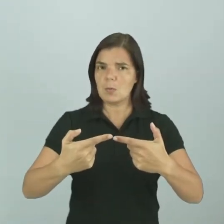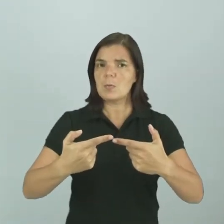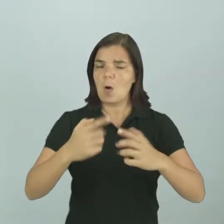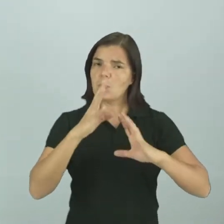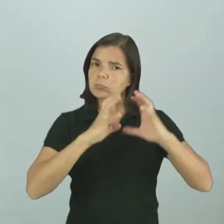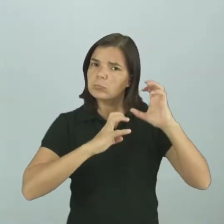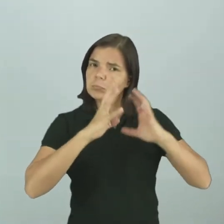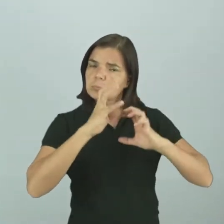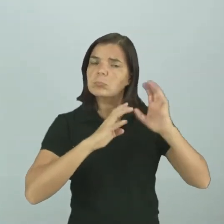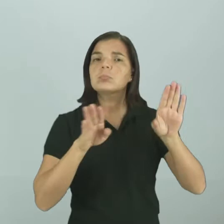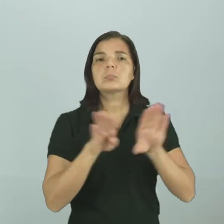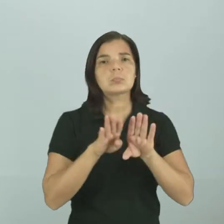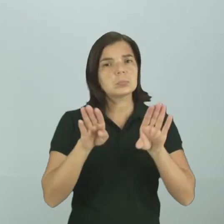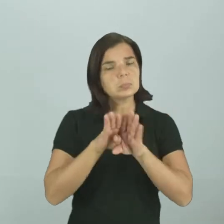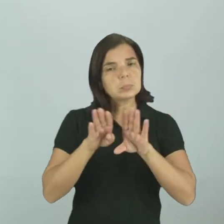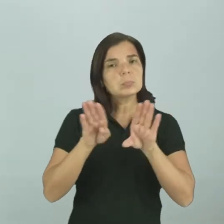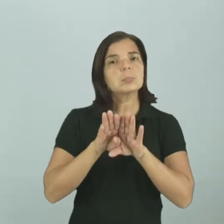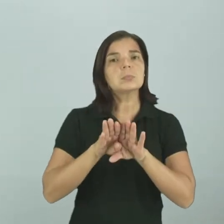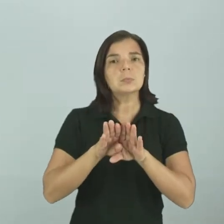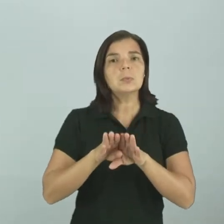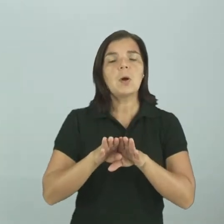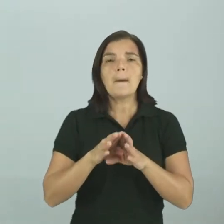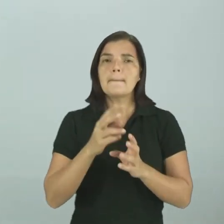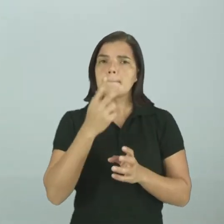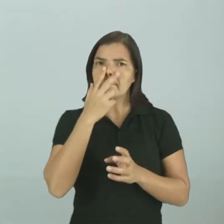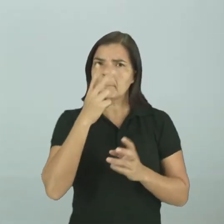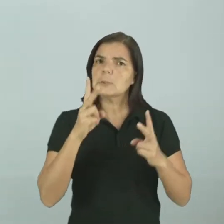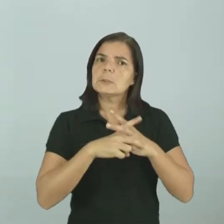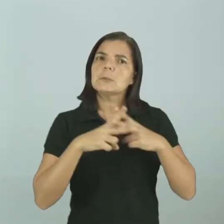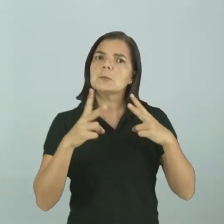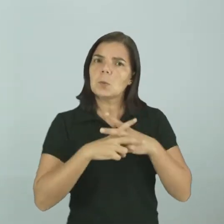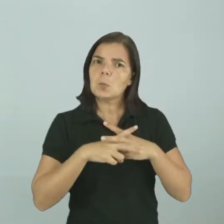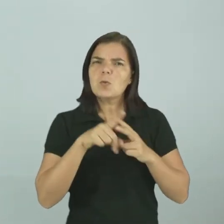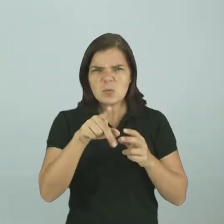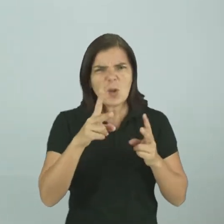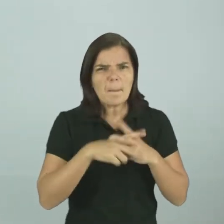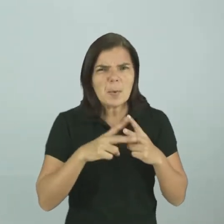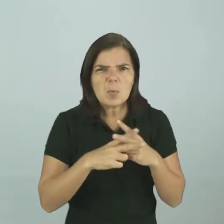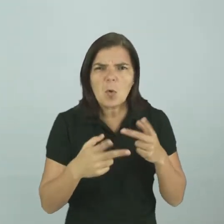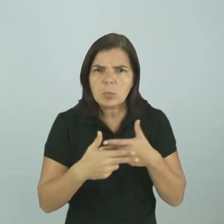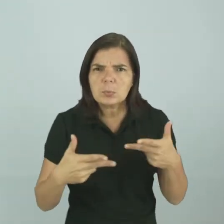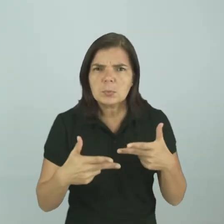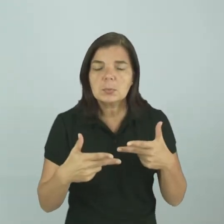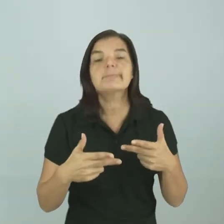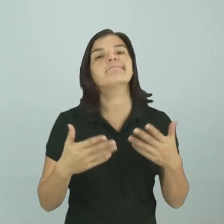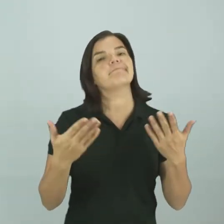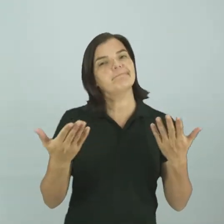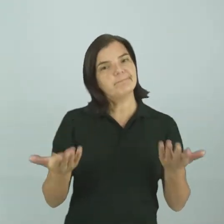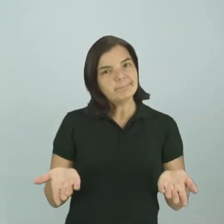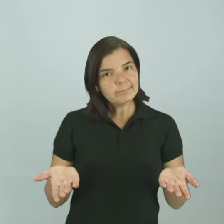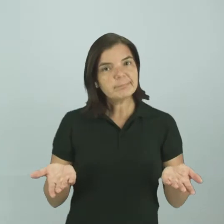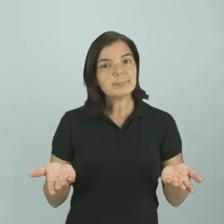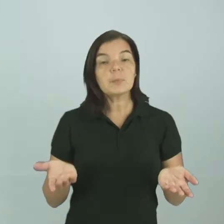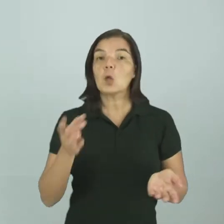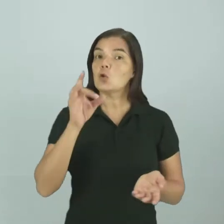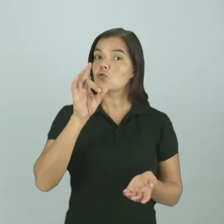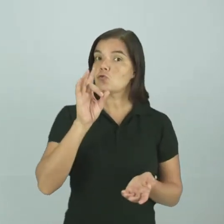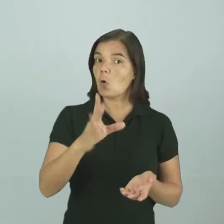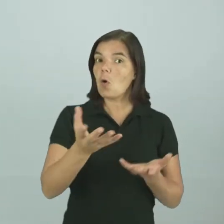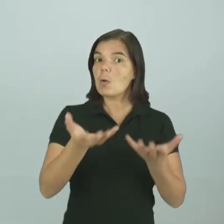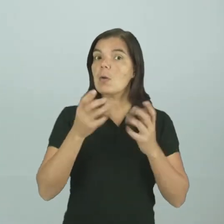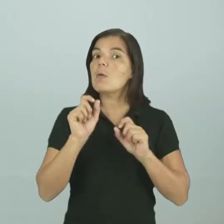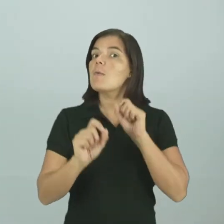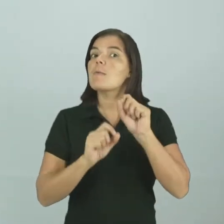falado, um conflito ali também um pouco, tipo uma briga. Você já brigou por alguma coisa? Pois é. Só que eles